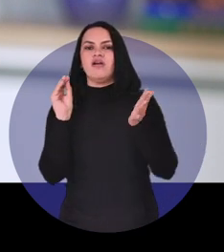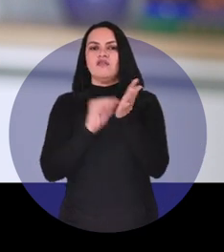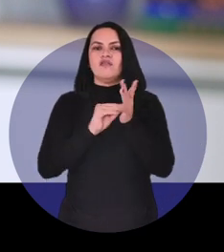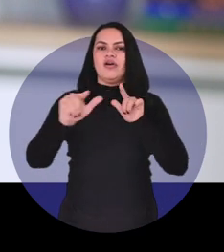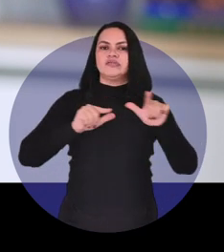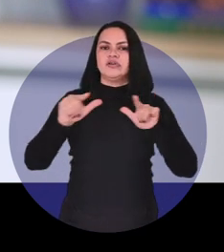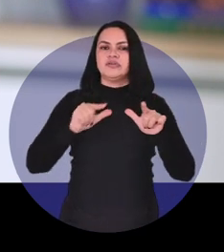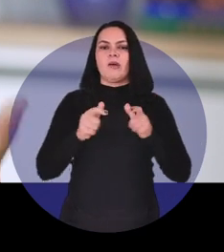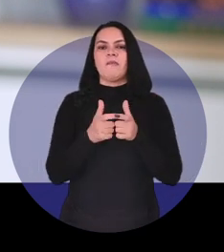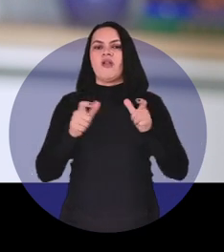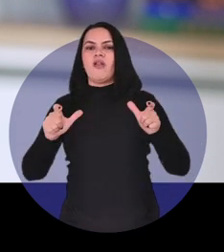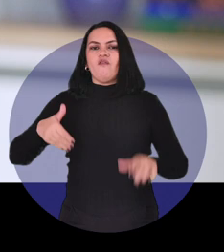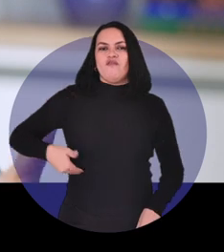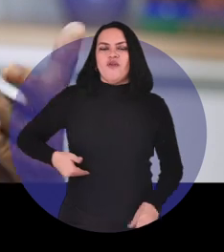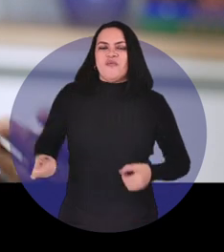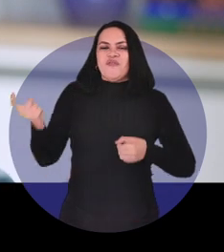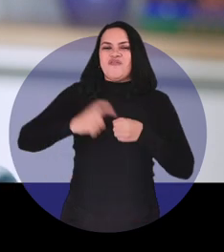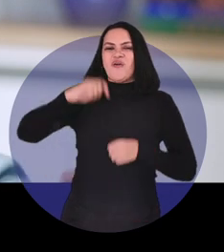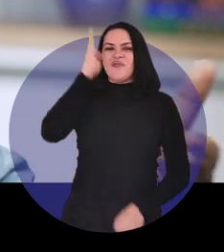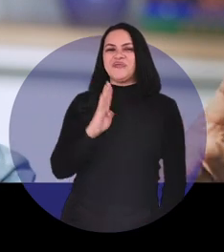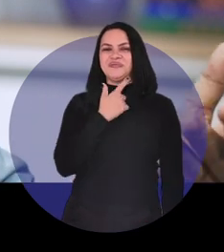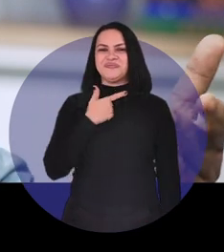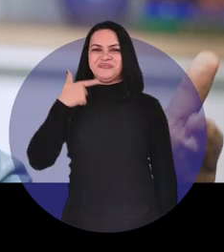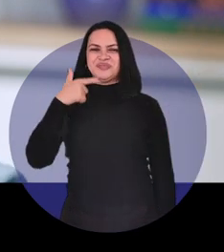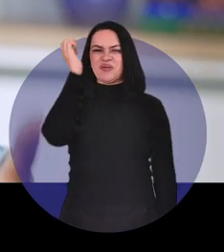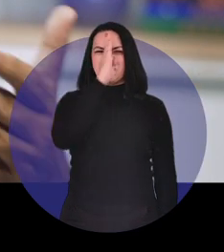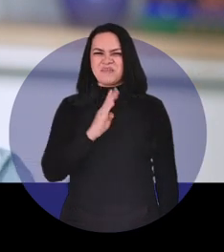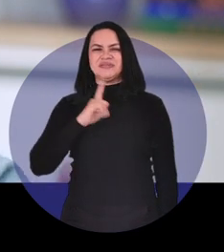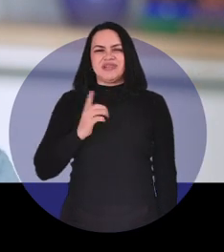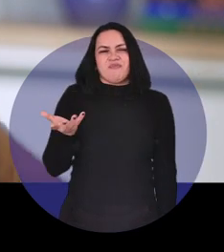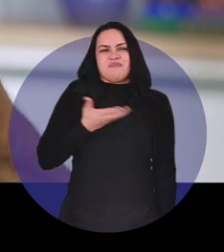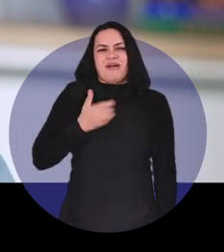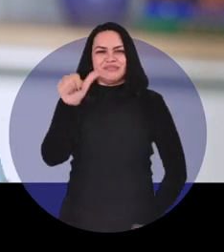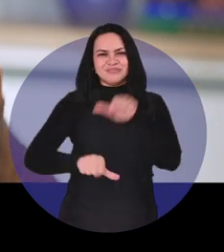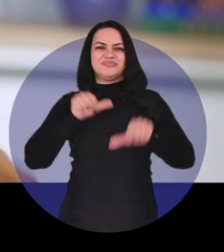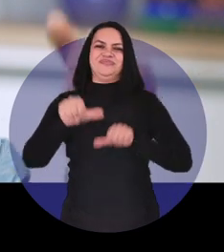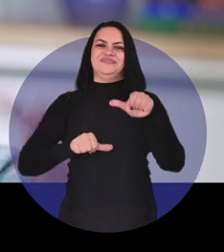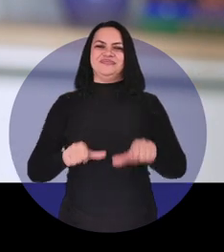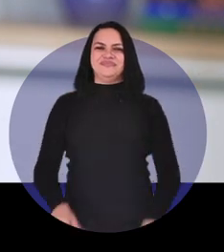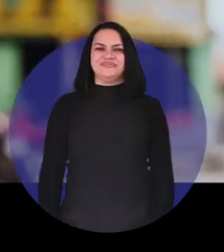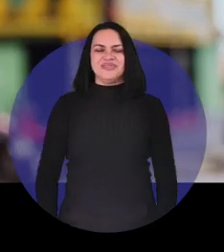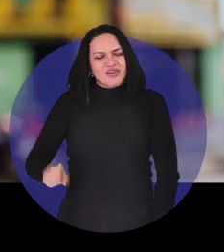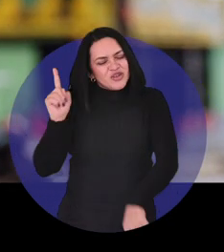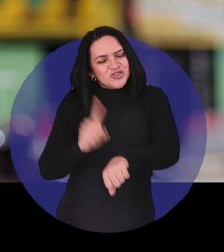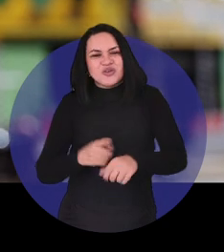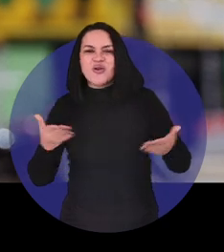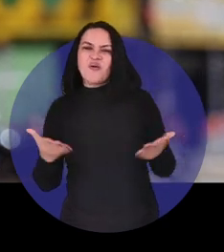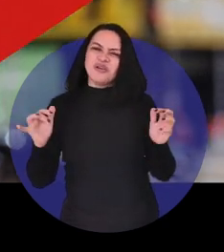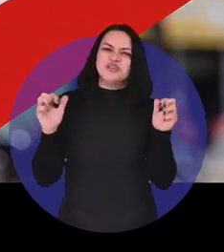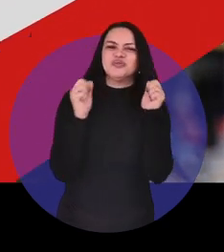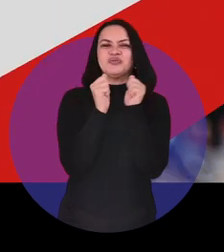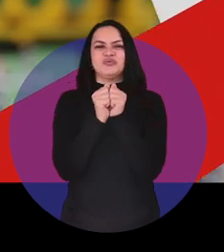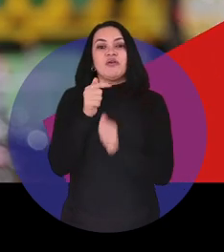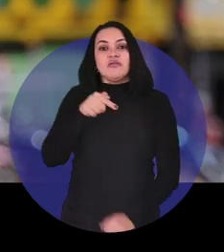o desemprego e o aumento da fome, voltar a sorrir. O Brasil tem pressa de mudança. Chegou a